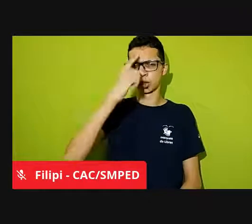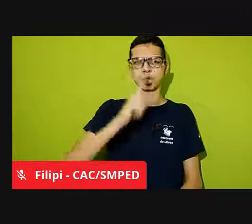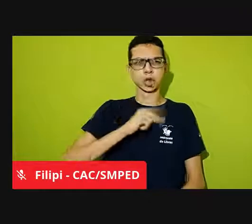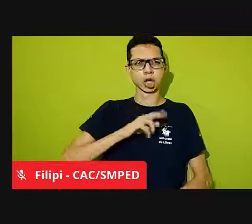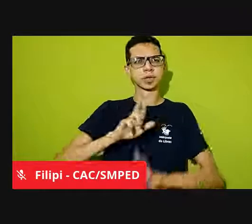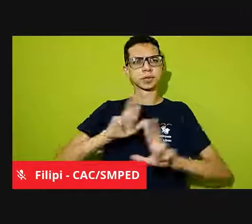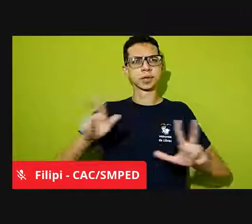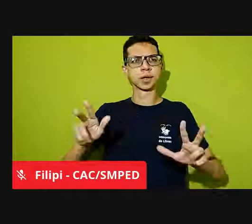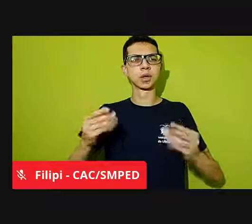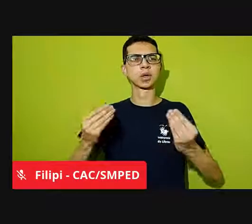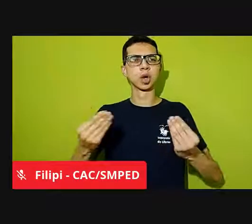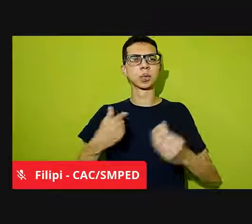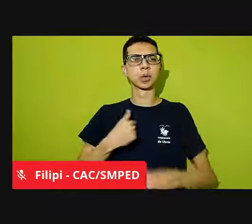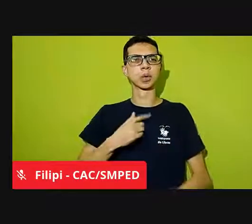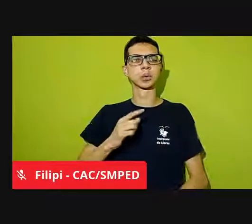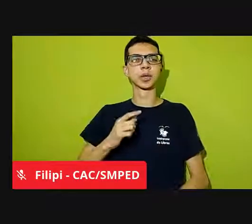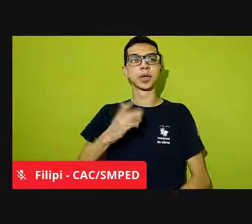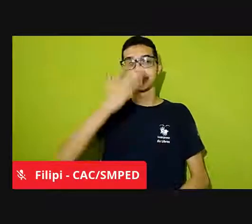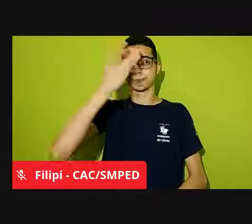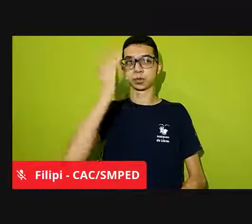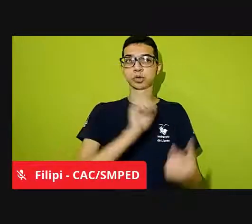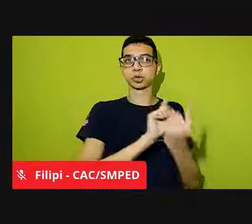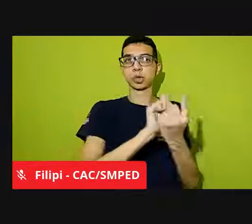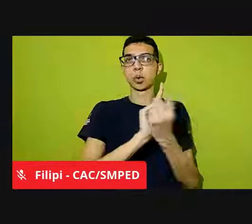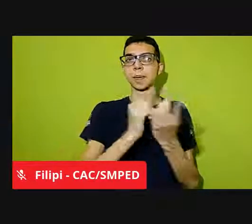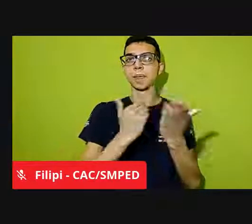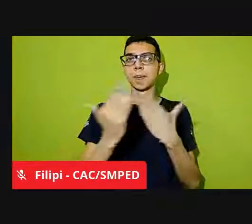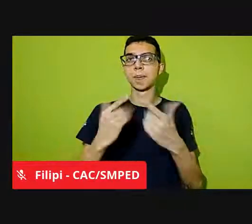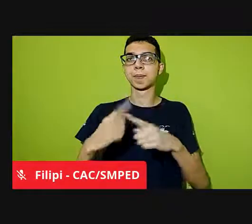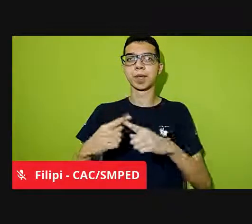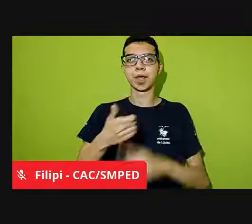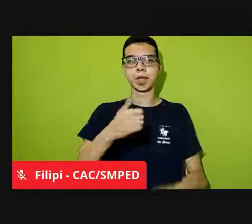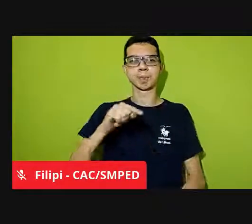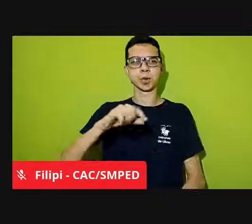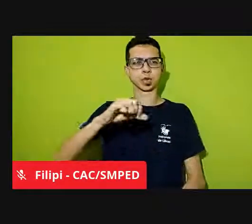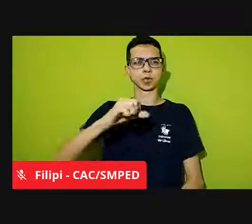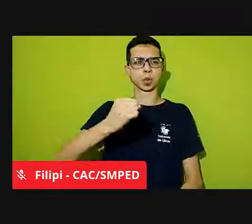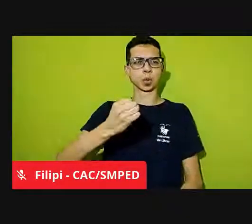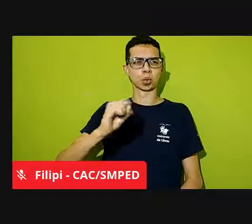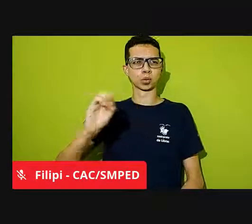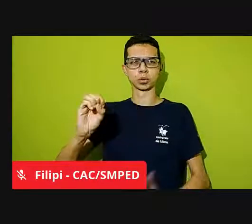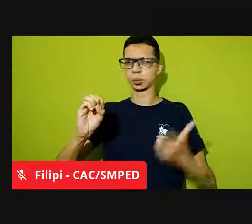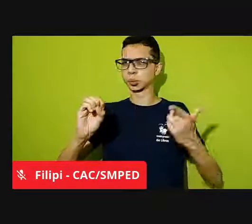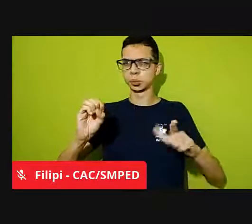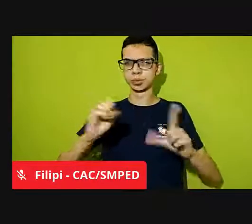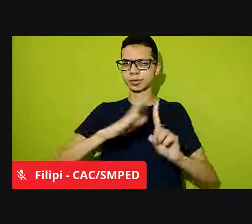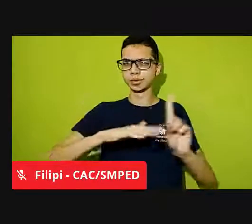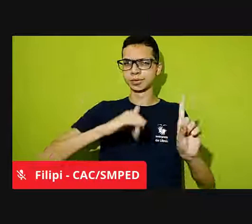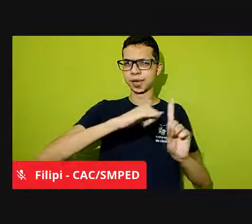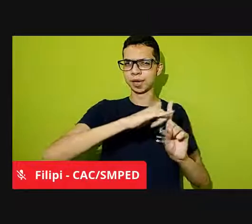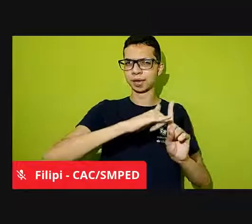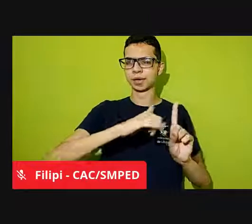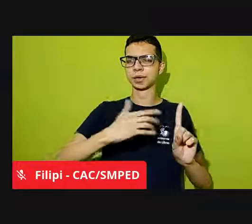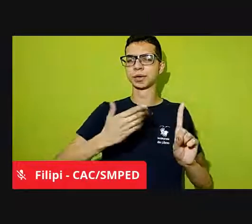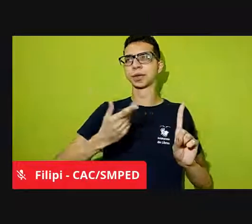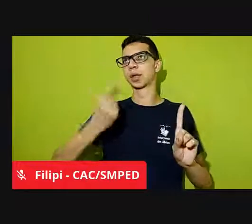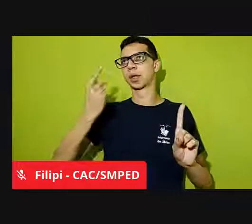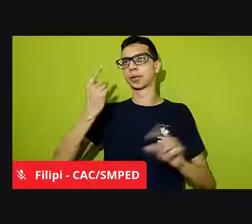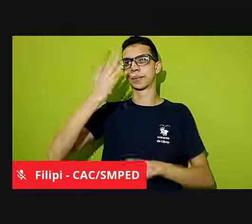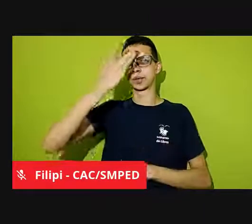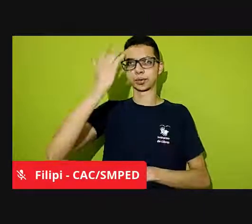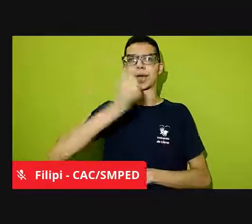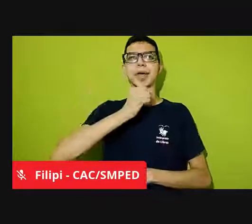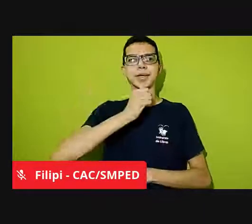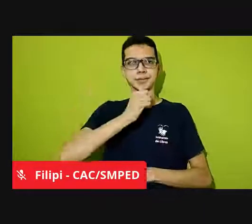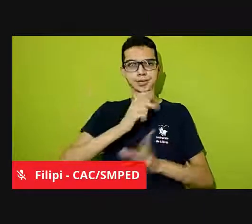na forma como me relaciono com as pessoas. Não que nos anos 80, quando eu nasci, não tivesse um baita de um bullying, assim, né? As pessoas me tratavam, e ainda me tratam, né,